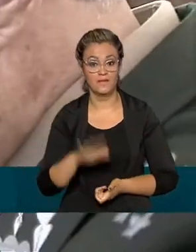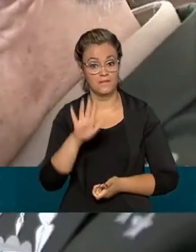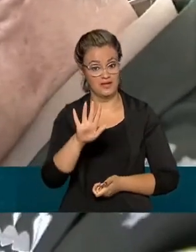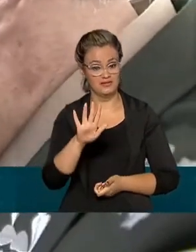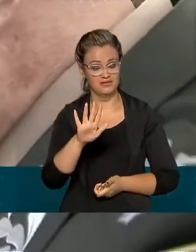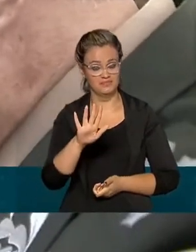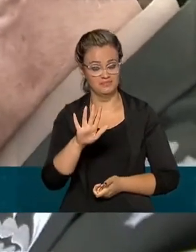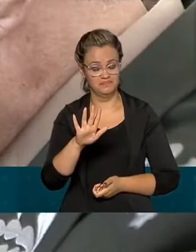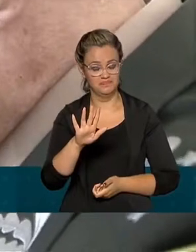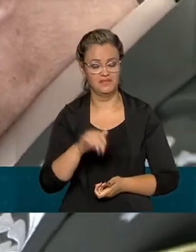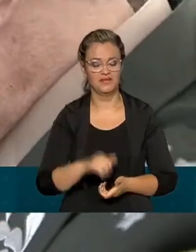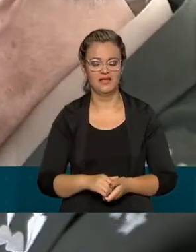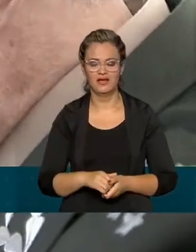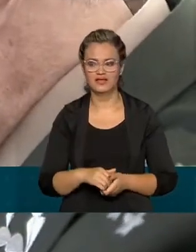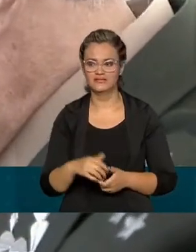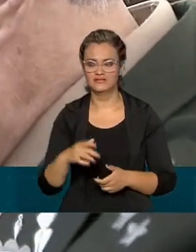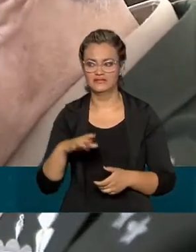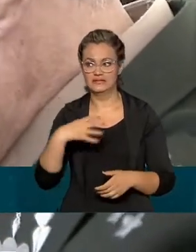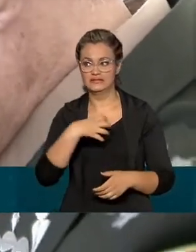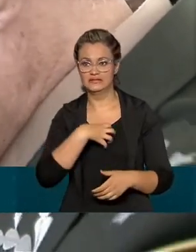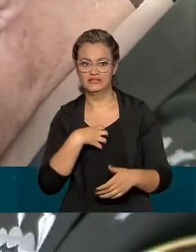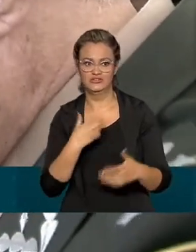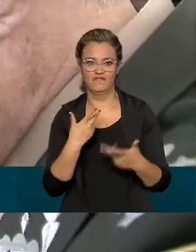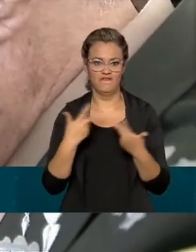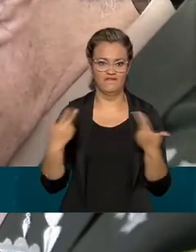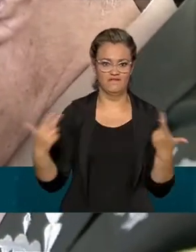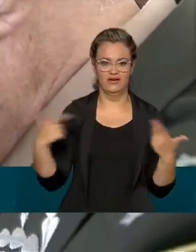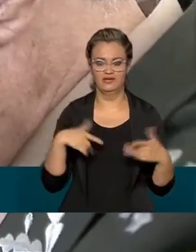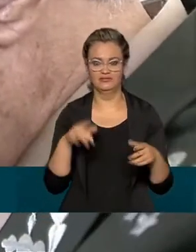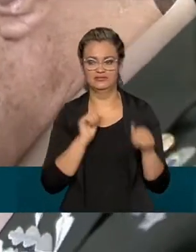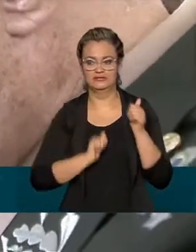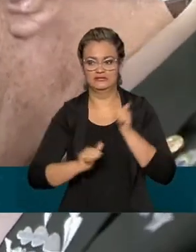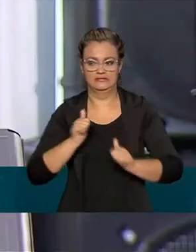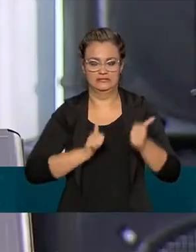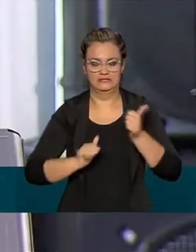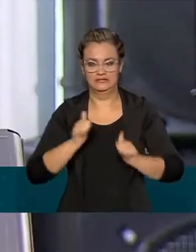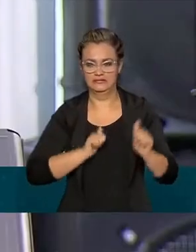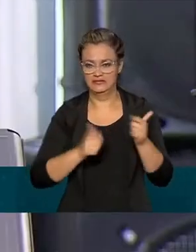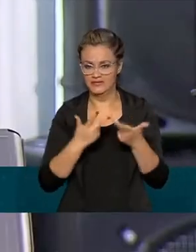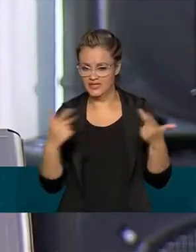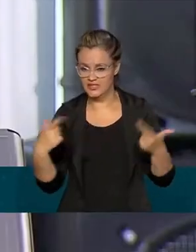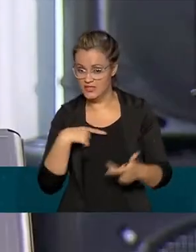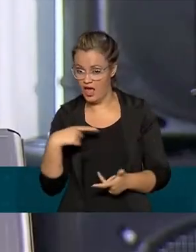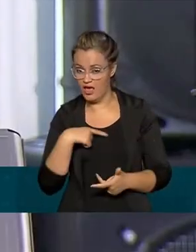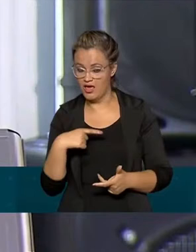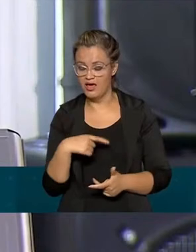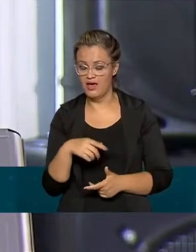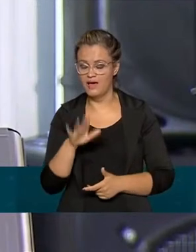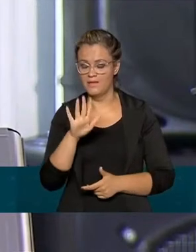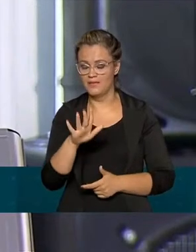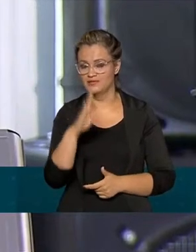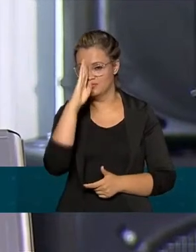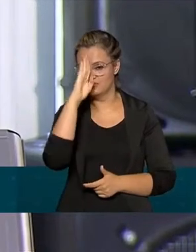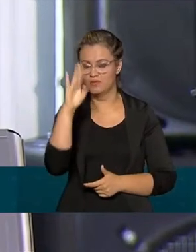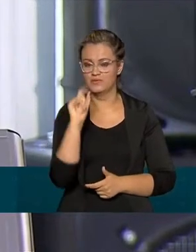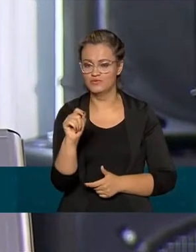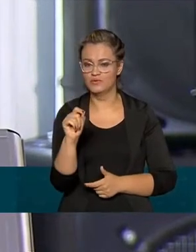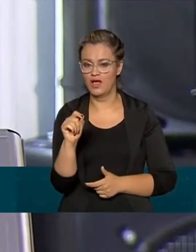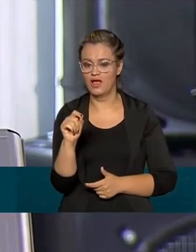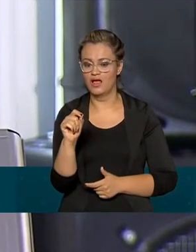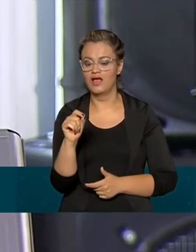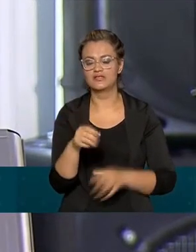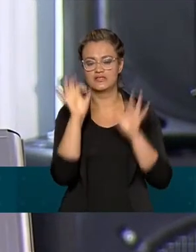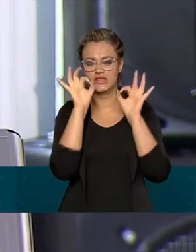Entretanto, em meio àquele turbilhão de sentimentos e a muitas expectativas, destacava-se, principalmente,